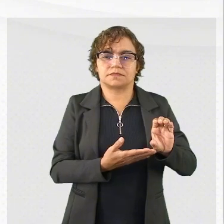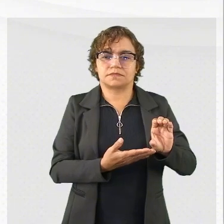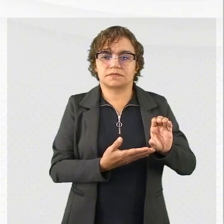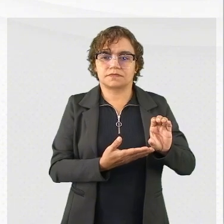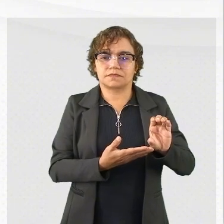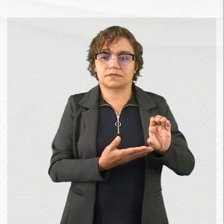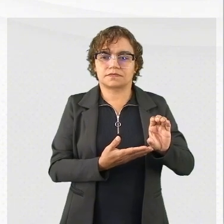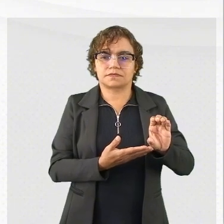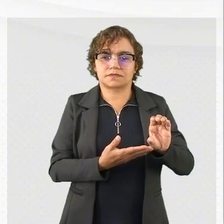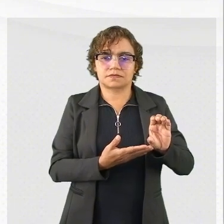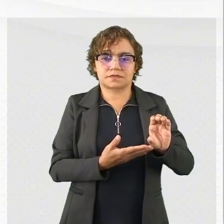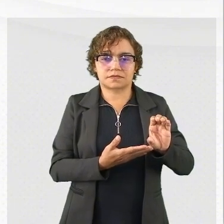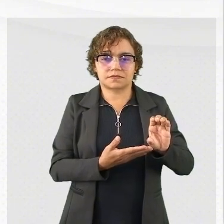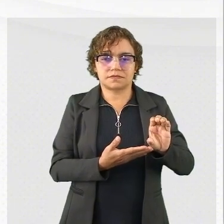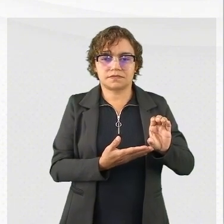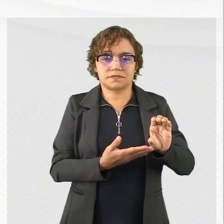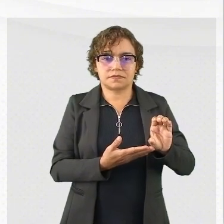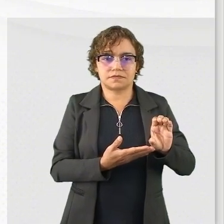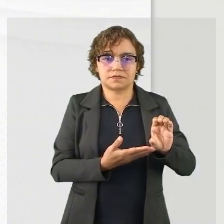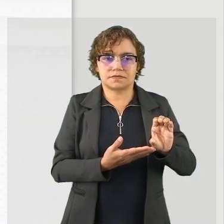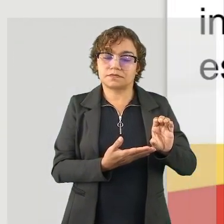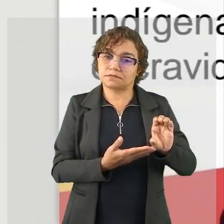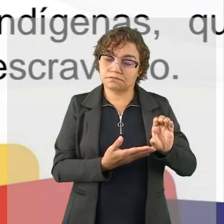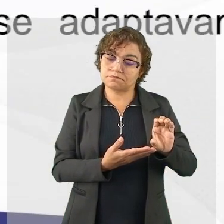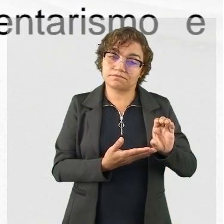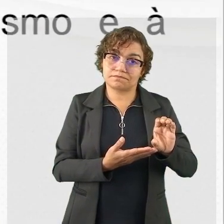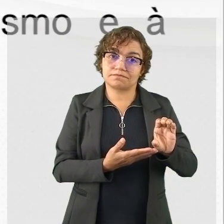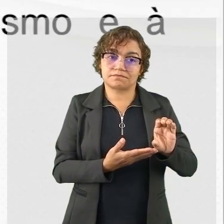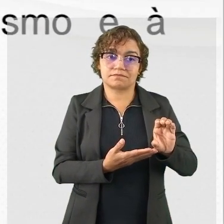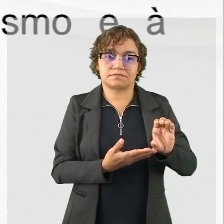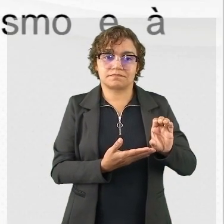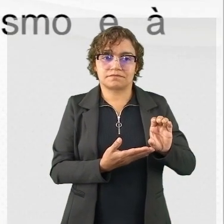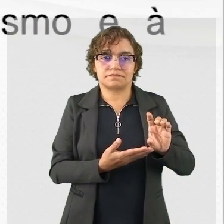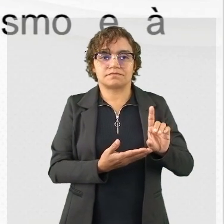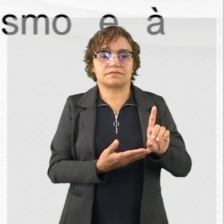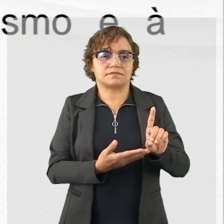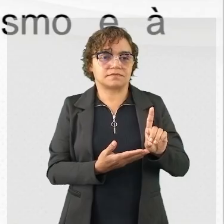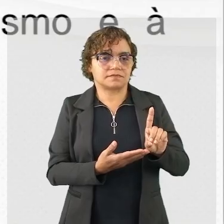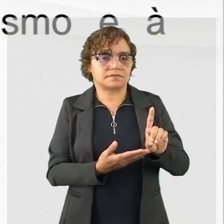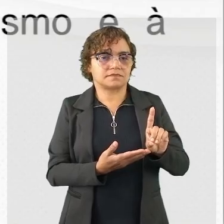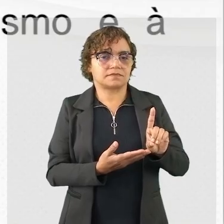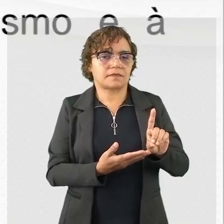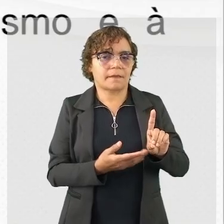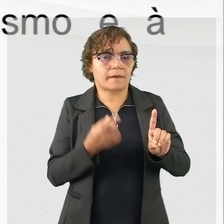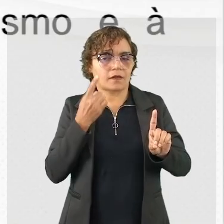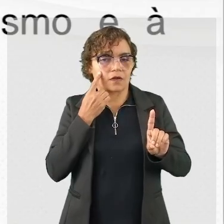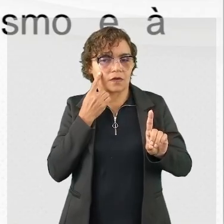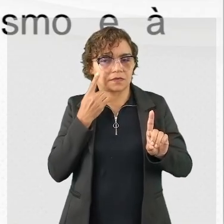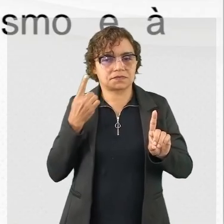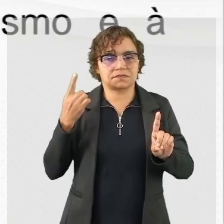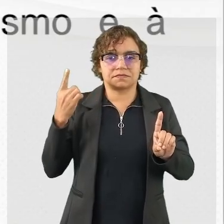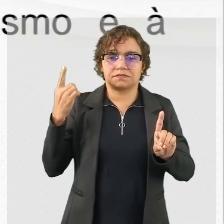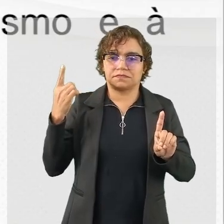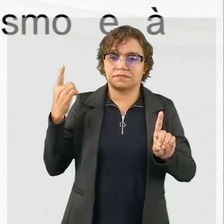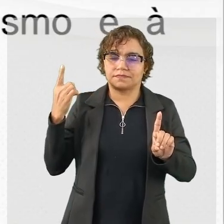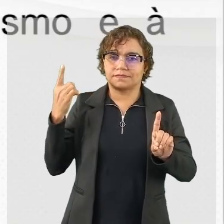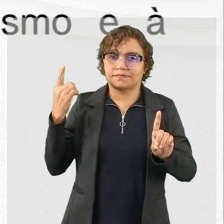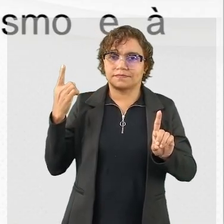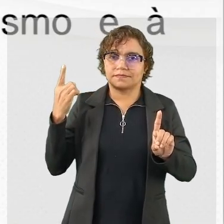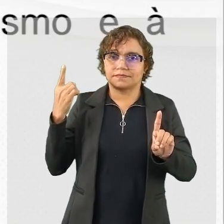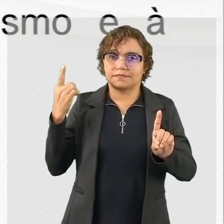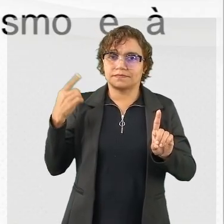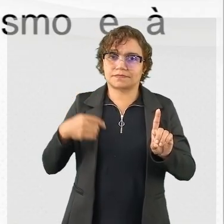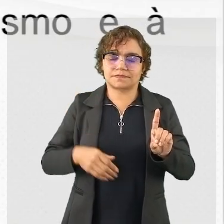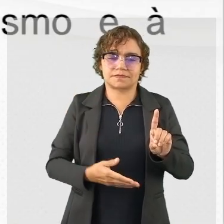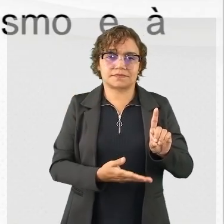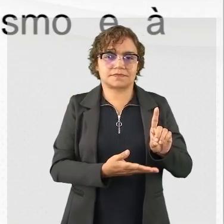sua produção ao mercado externo. Uma boa alternativa, né? Letra D, uma forma de organização da produção agrícola implantada